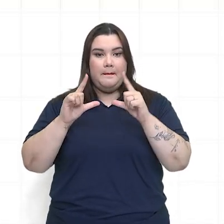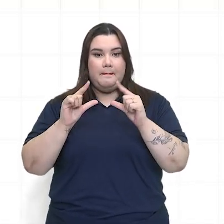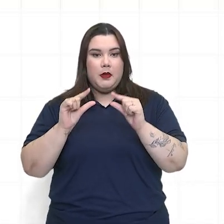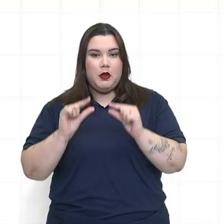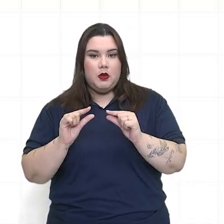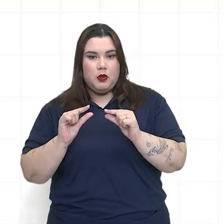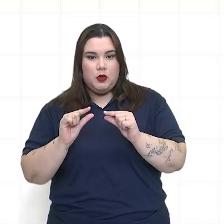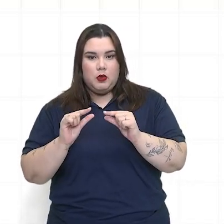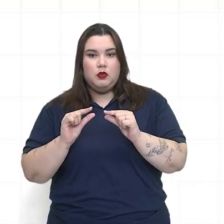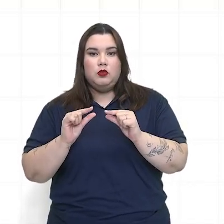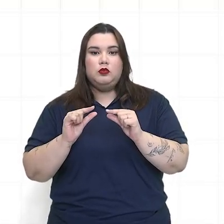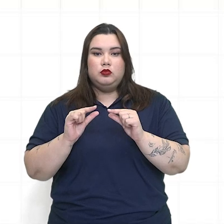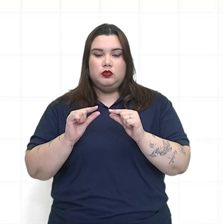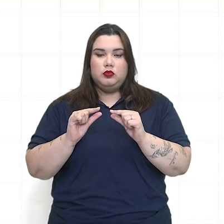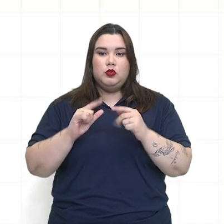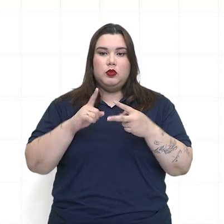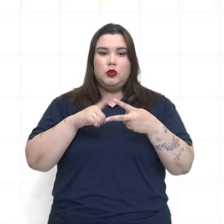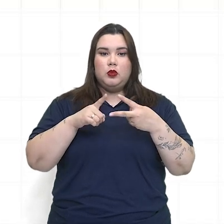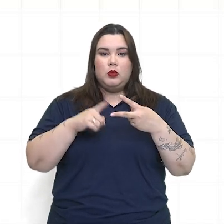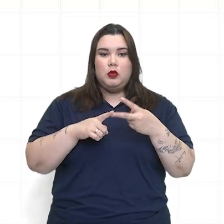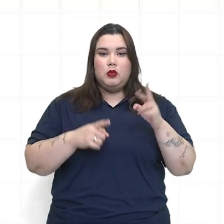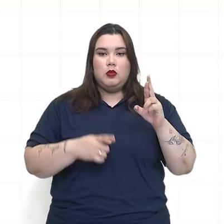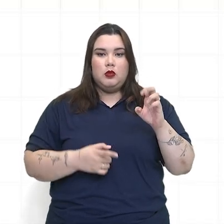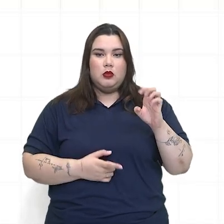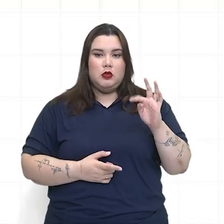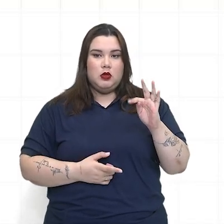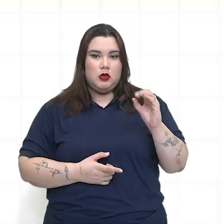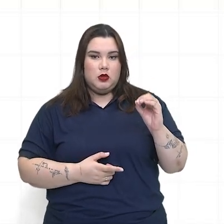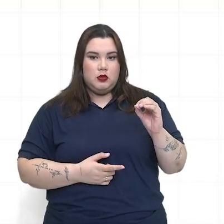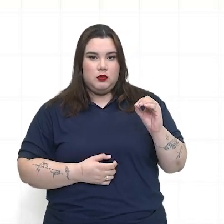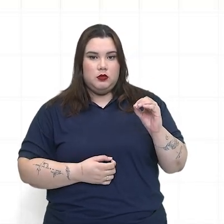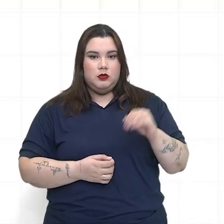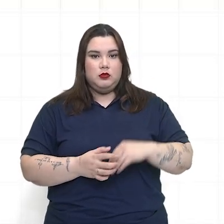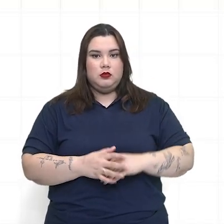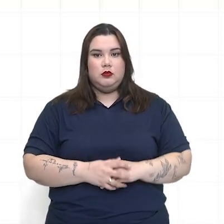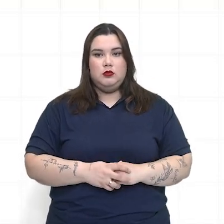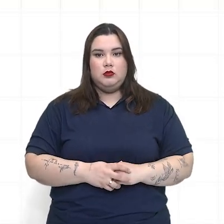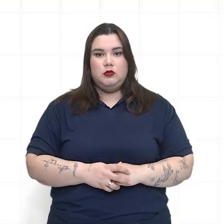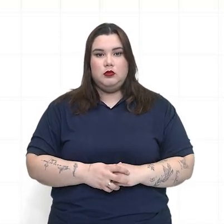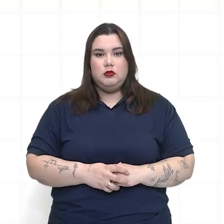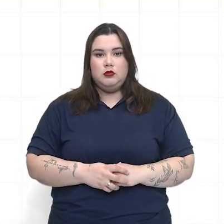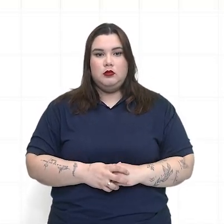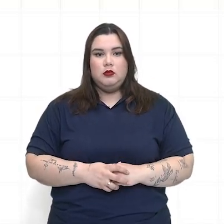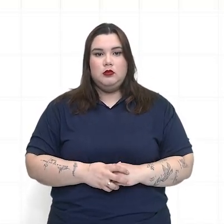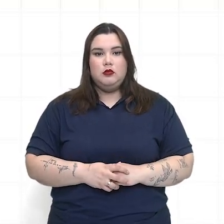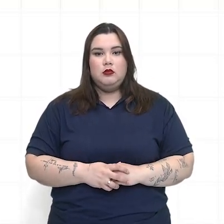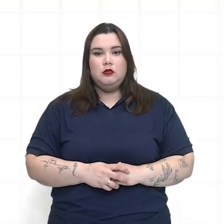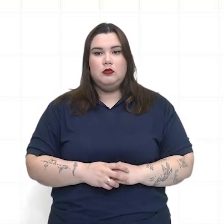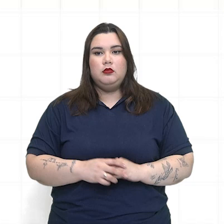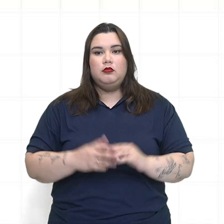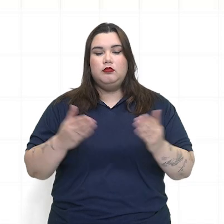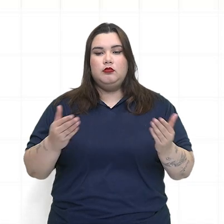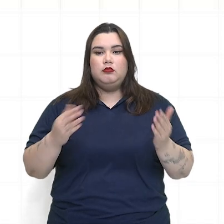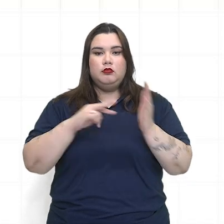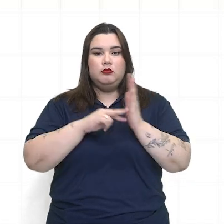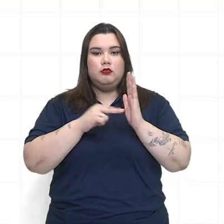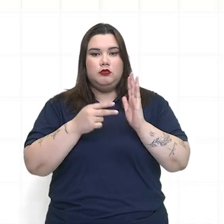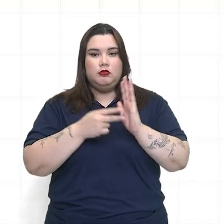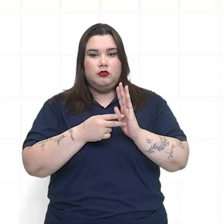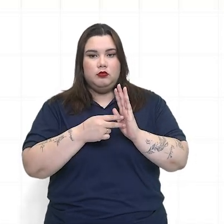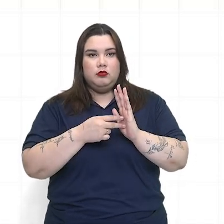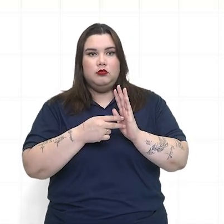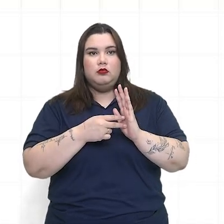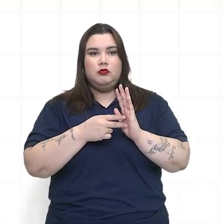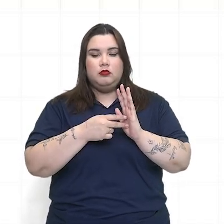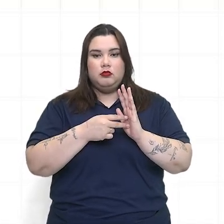menor do que a medida da abertura de um ângulo reto. E o que isso significa? Significa que esse